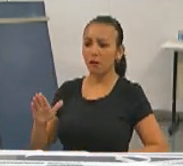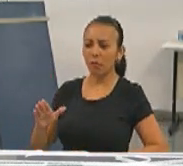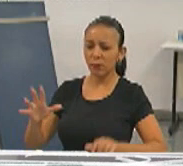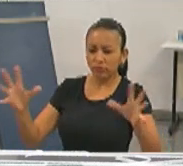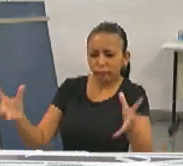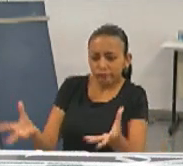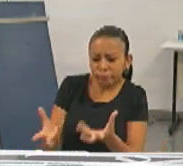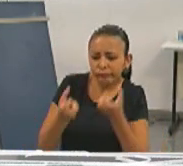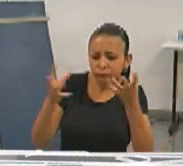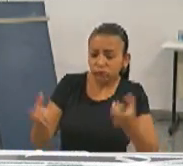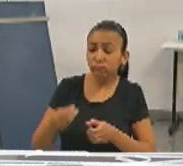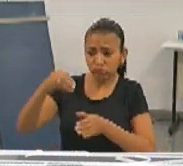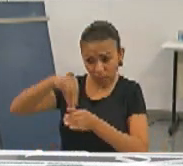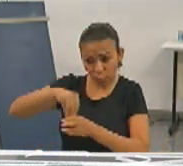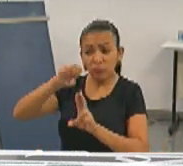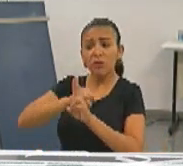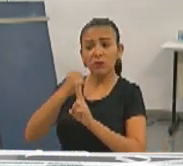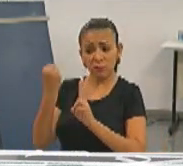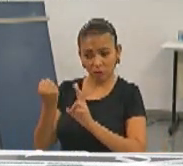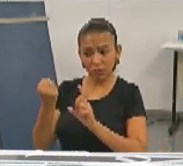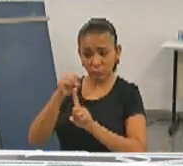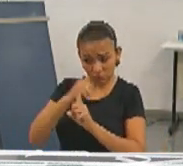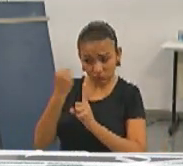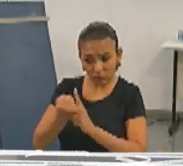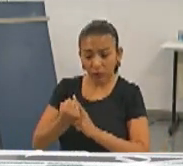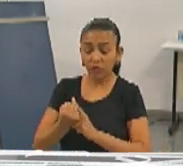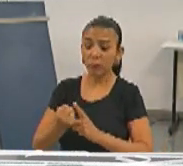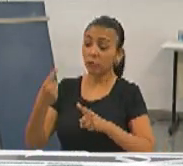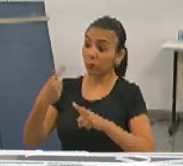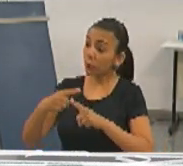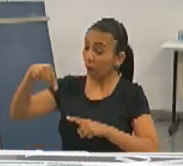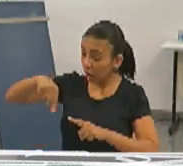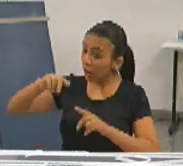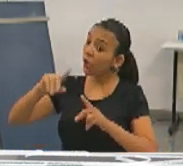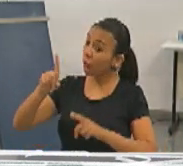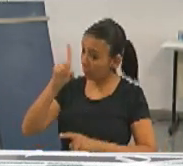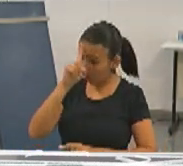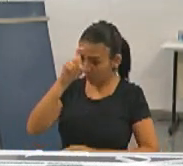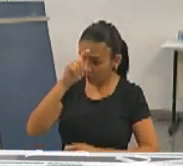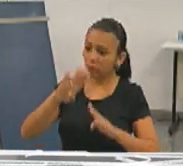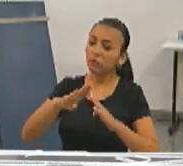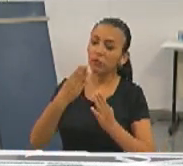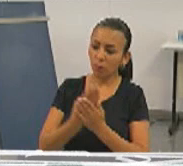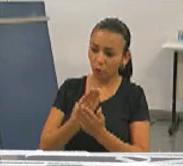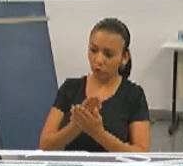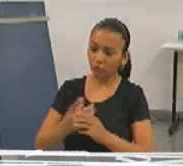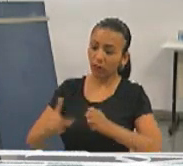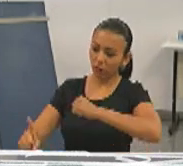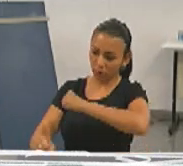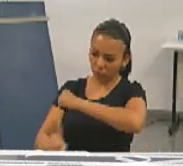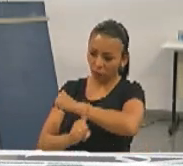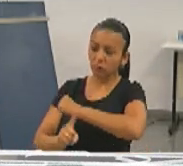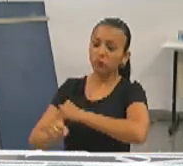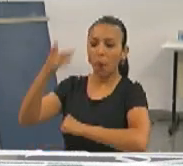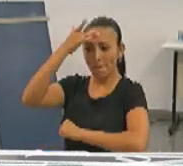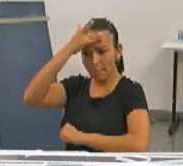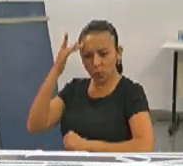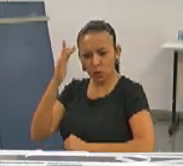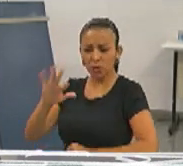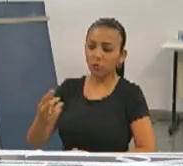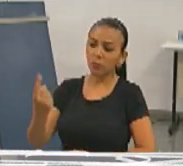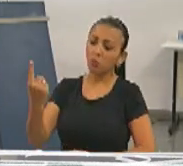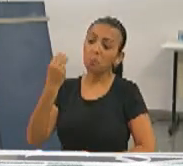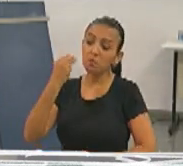penetração dentro da sociedade, né? Enquanto hospital-escola, né? E que atende uma população de cerca de 1 milhão de